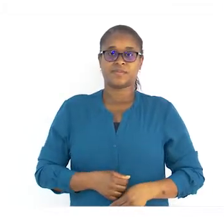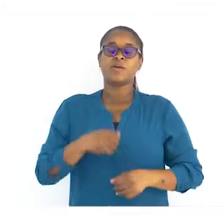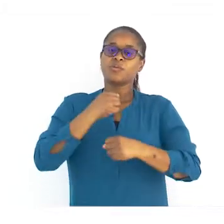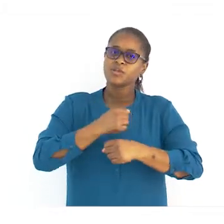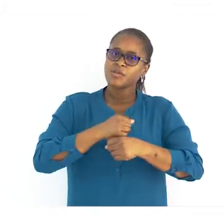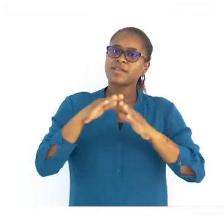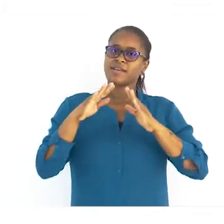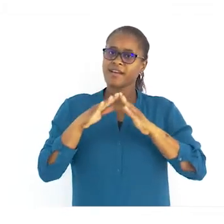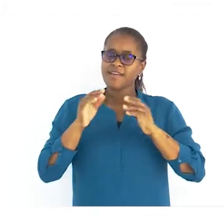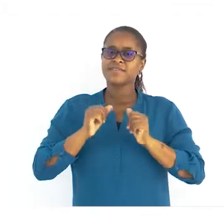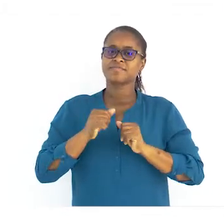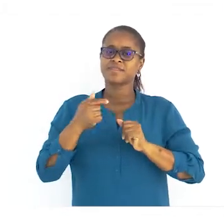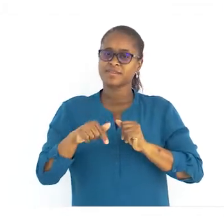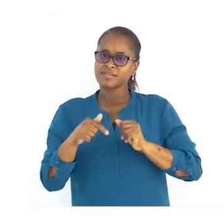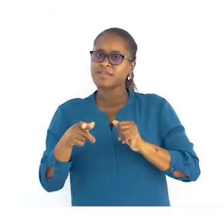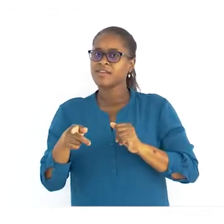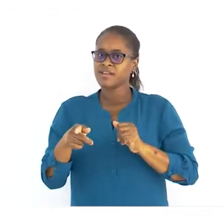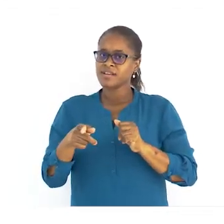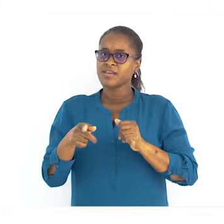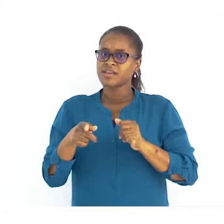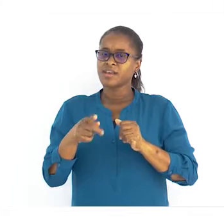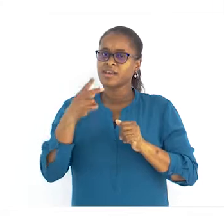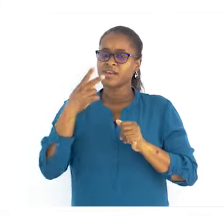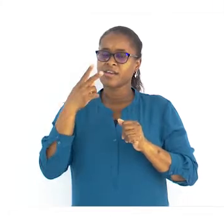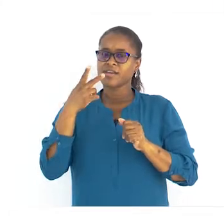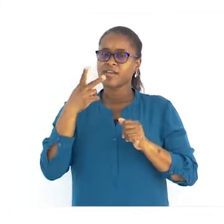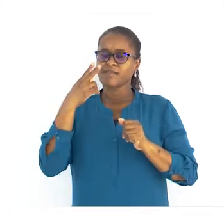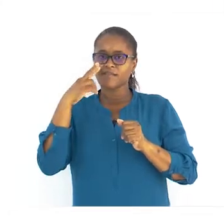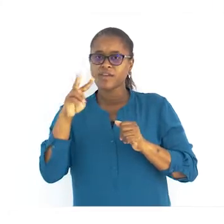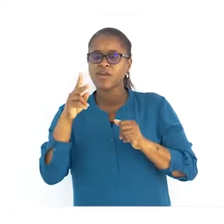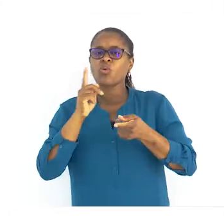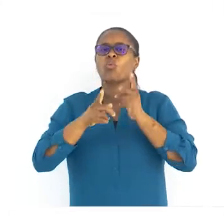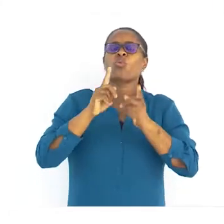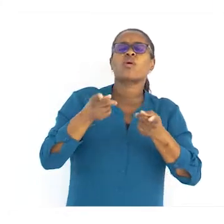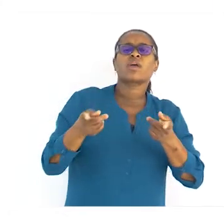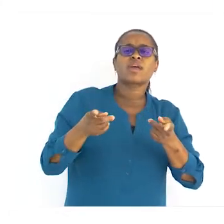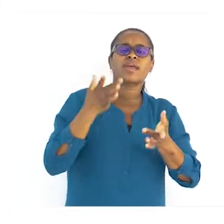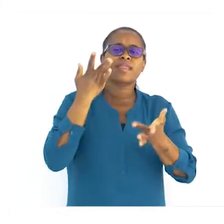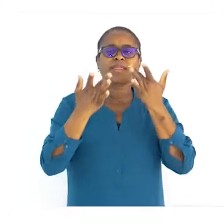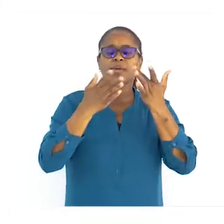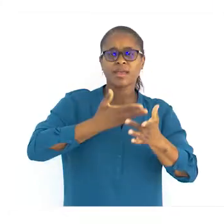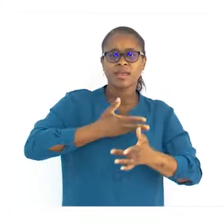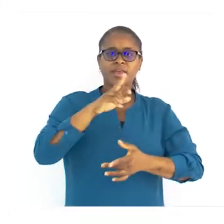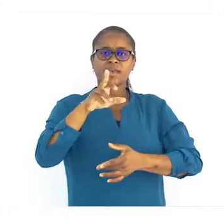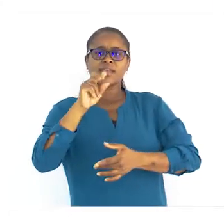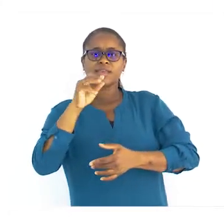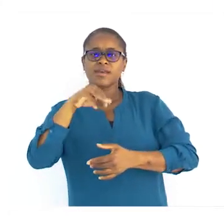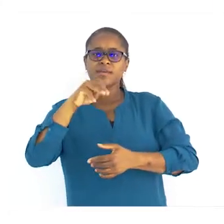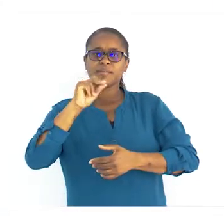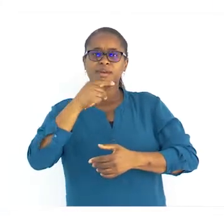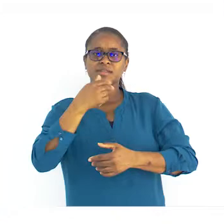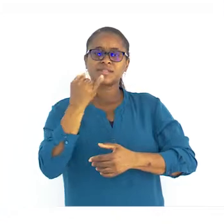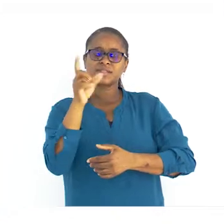O trabalho de casa consistia, neste caso, era ver o conceito de dramatização. Tenho certeza que